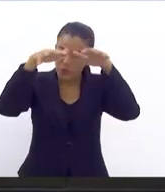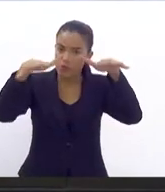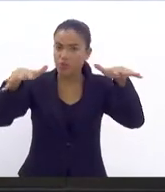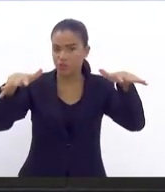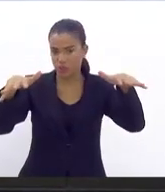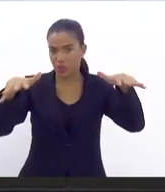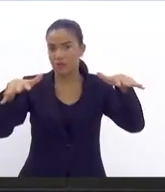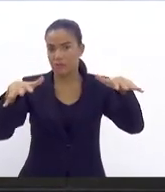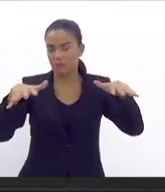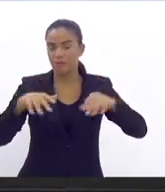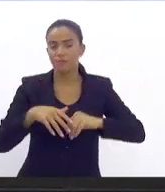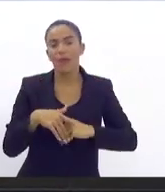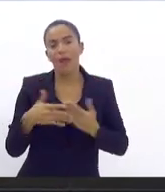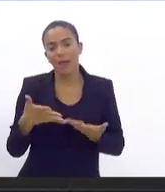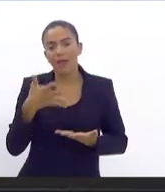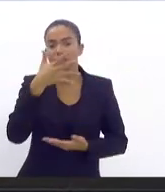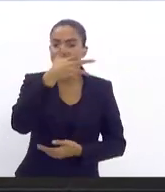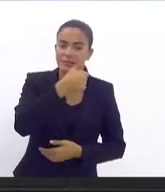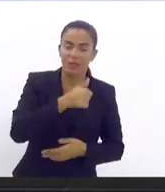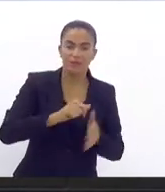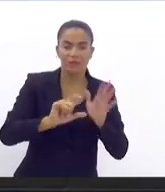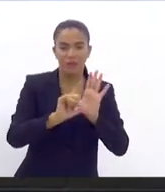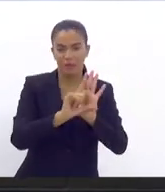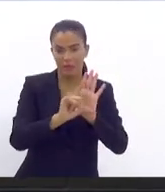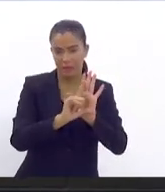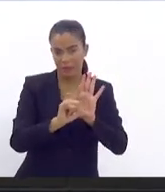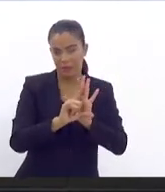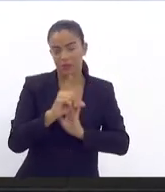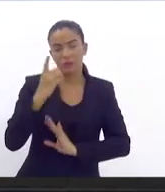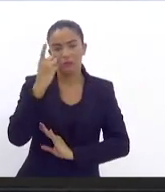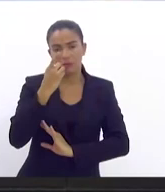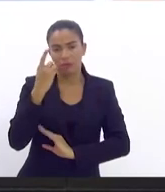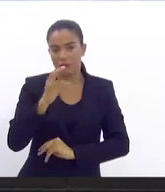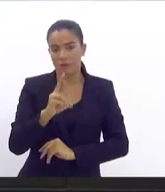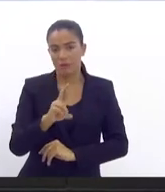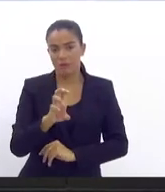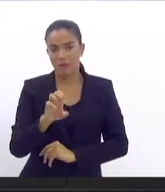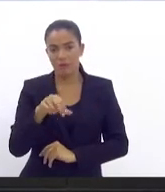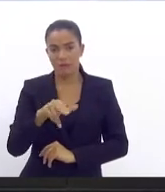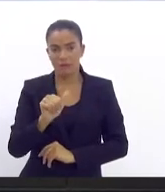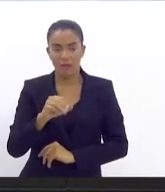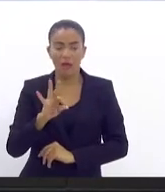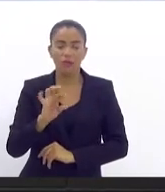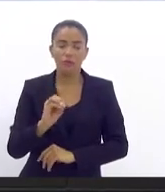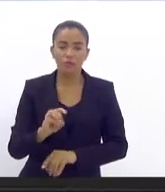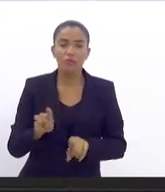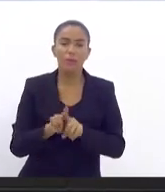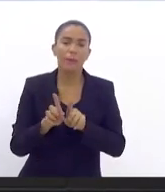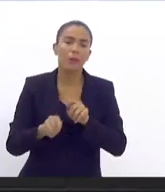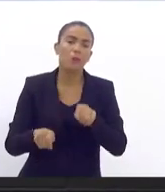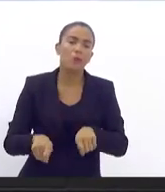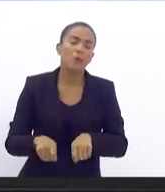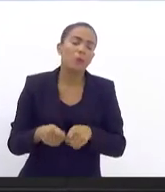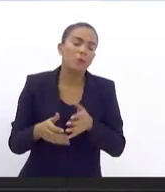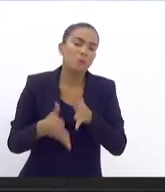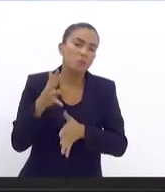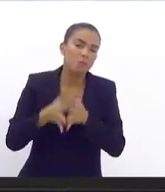autista. Dessa forma, a gente salva a lei do deputado Renato e não prejudica, e não afronta uma lei já vigente do deputado